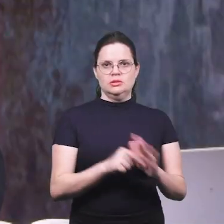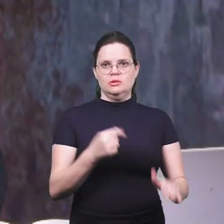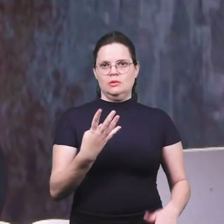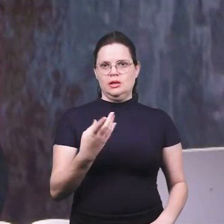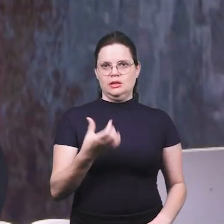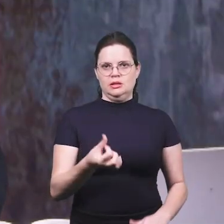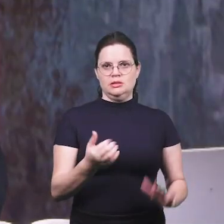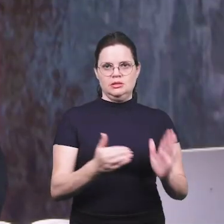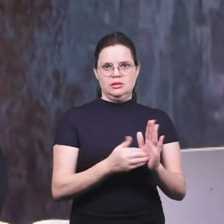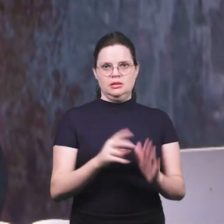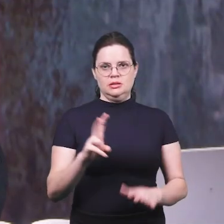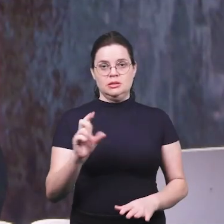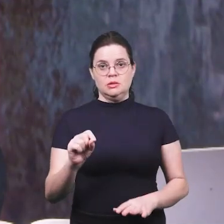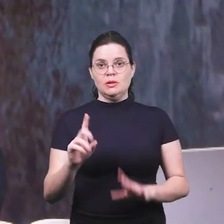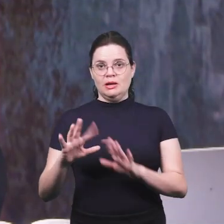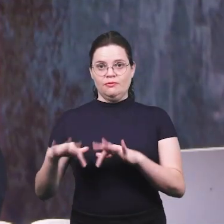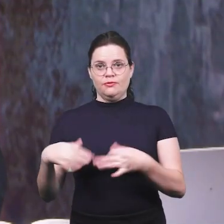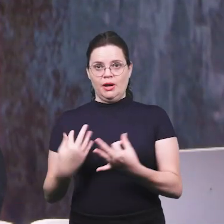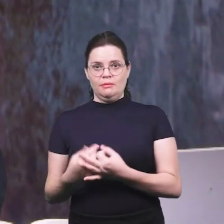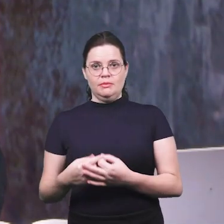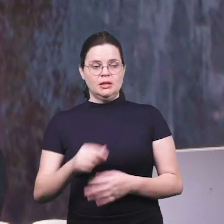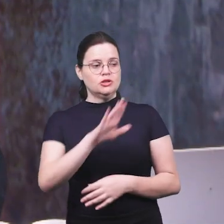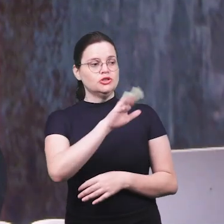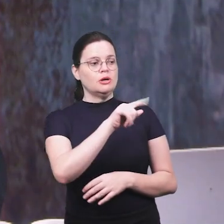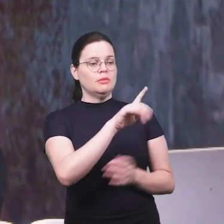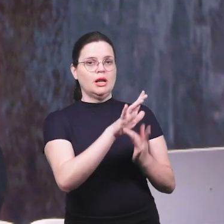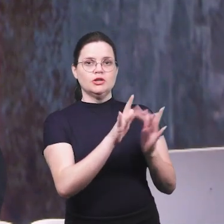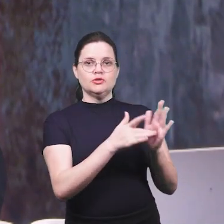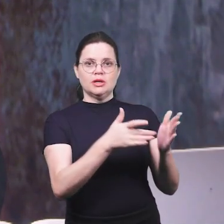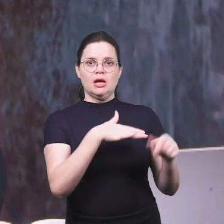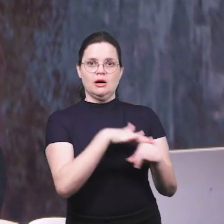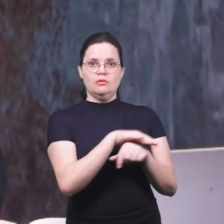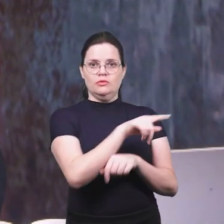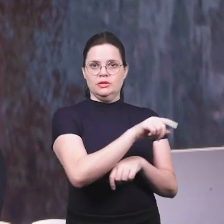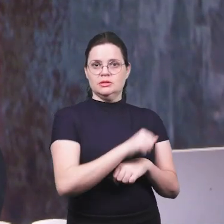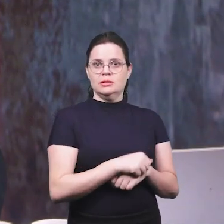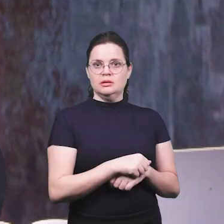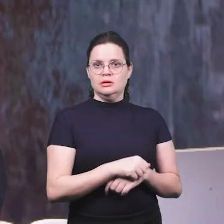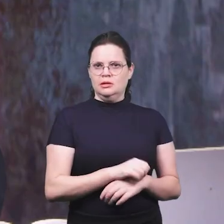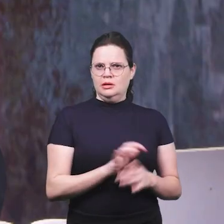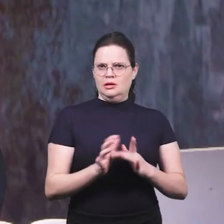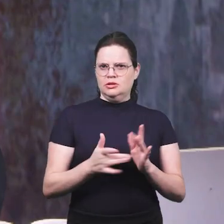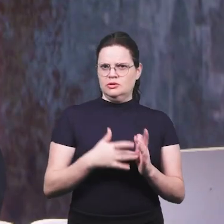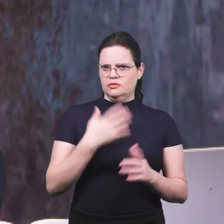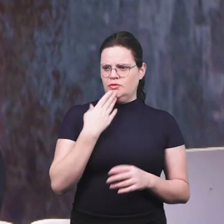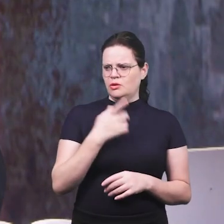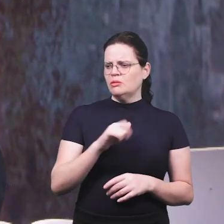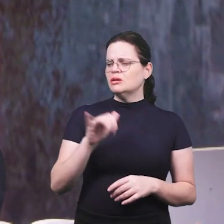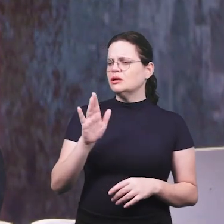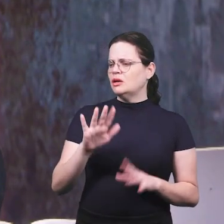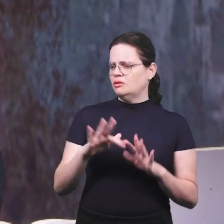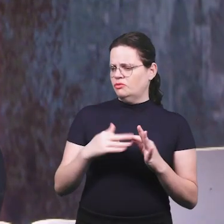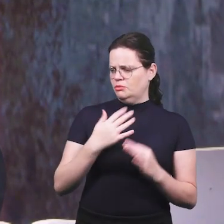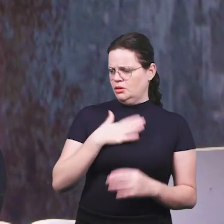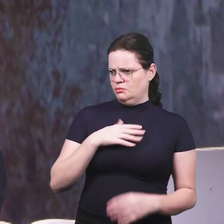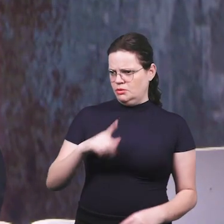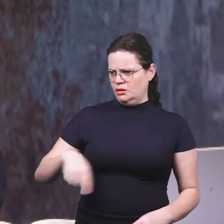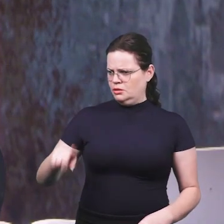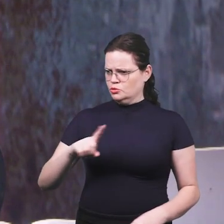chegaram ali, diante dele, o Senhor mostrou o valor de quem o segue, o que é mais importante aqui.